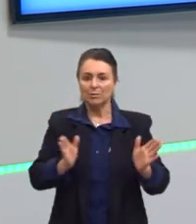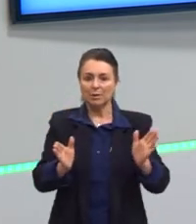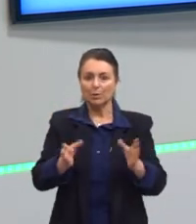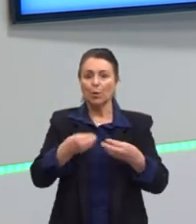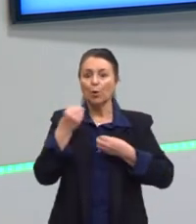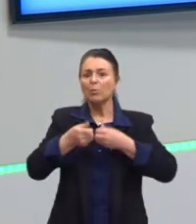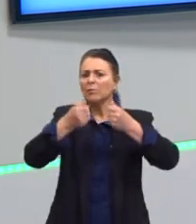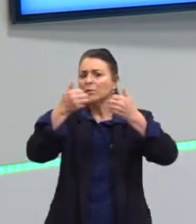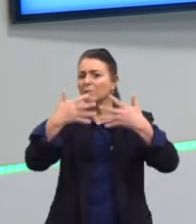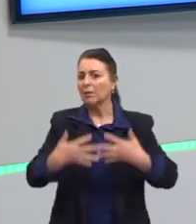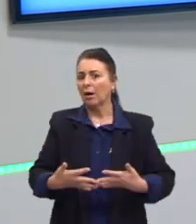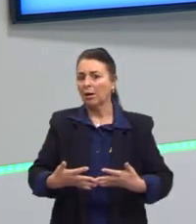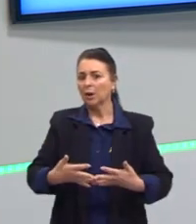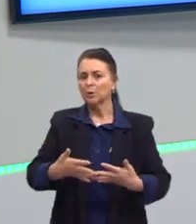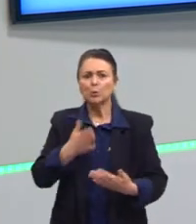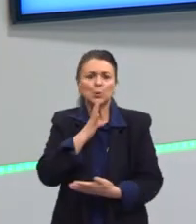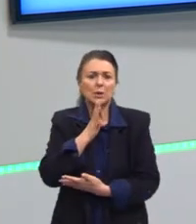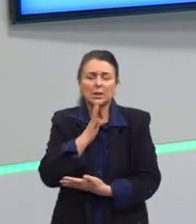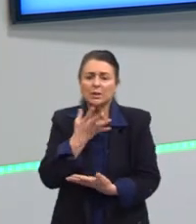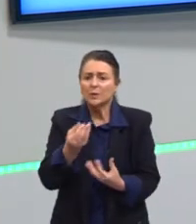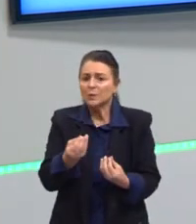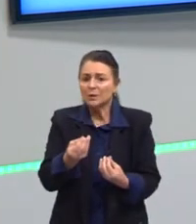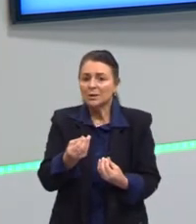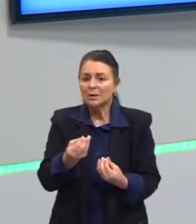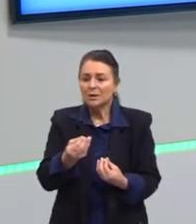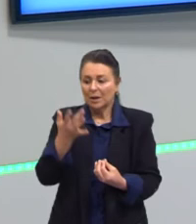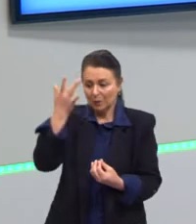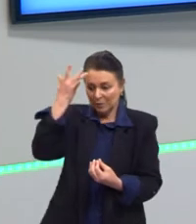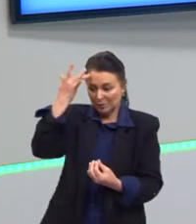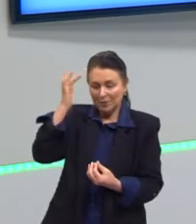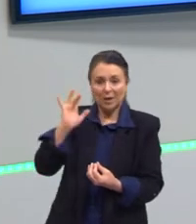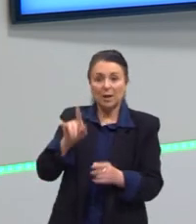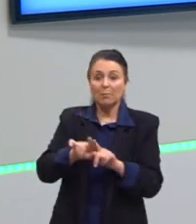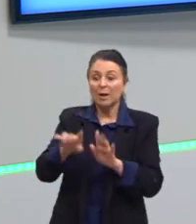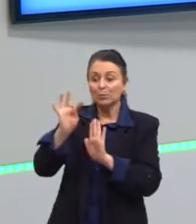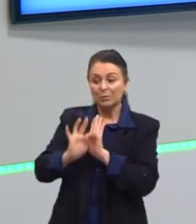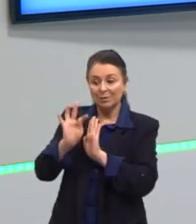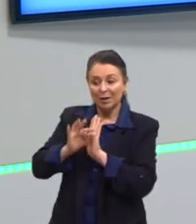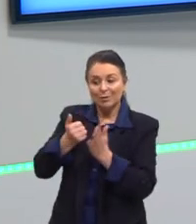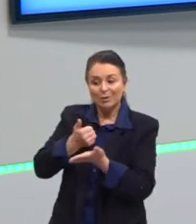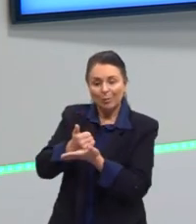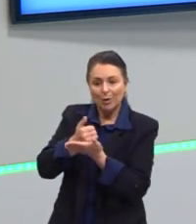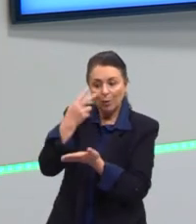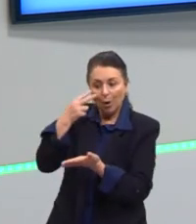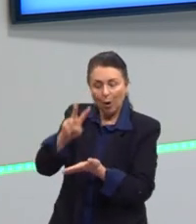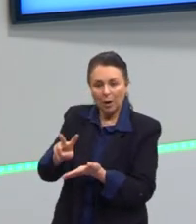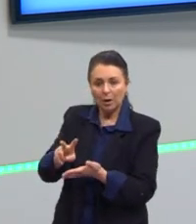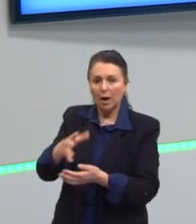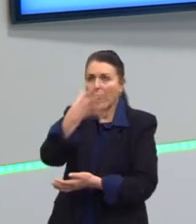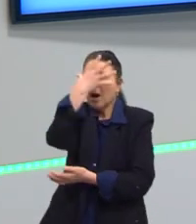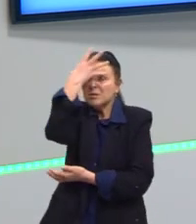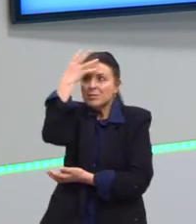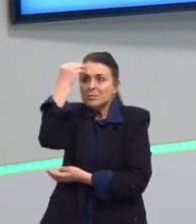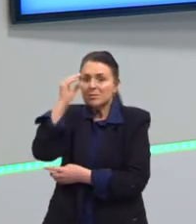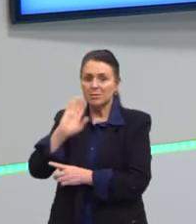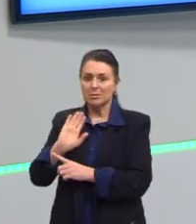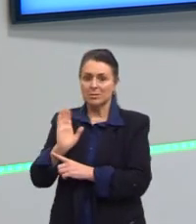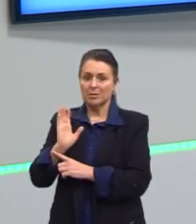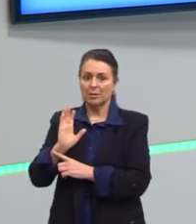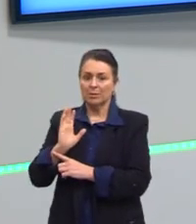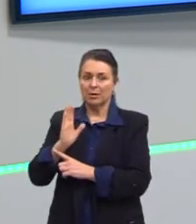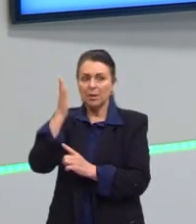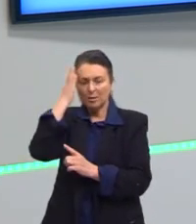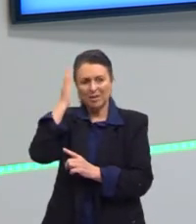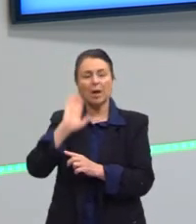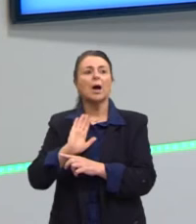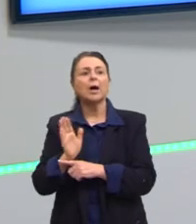sei o que que ela é eu posso não saber o texto de apoio tá aqui para me ajudar eu esqueci o que que é cinema tá eu sei que que